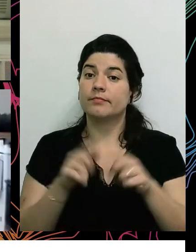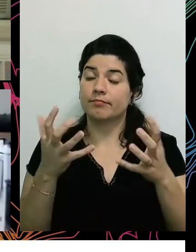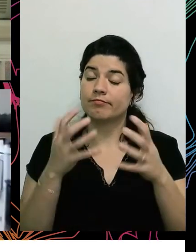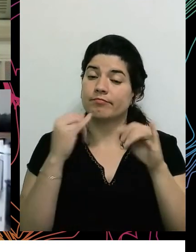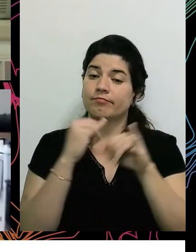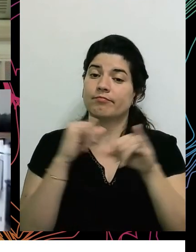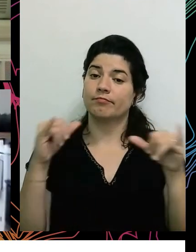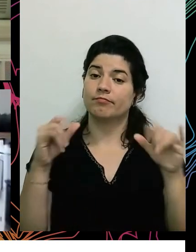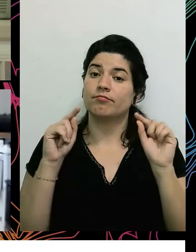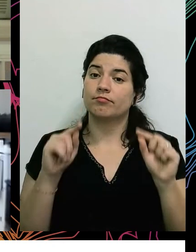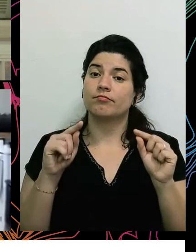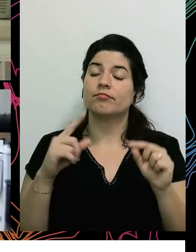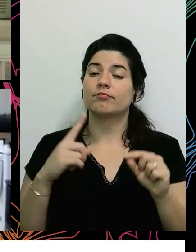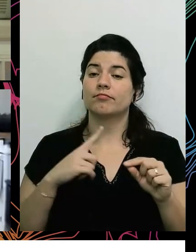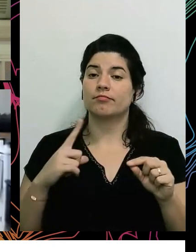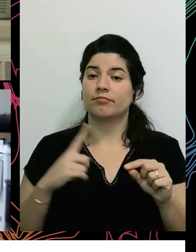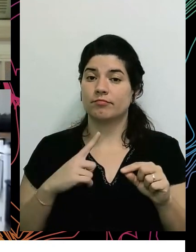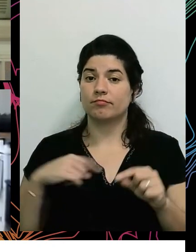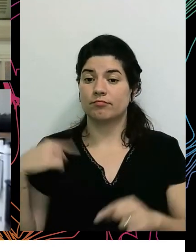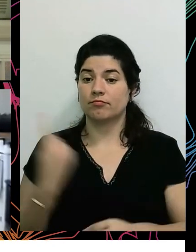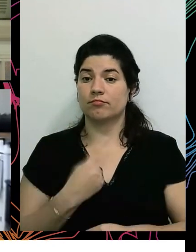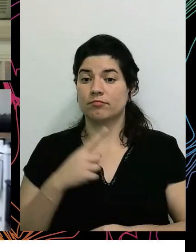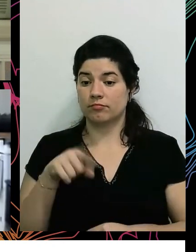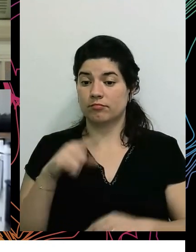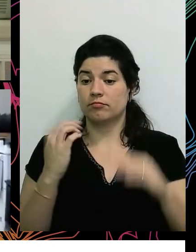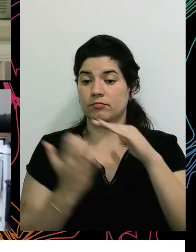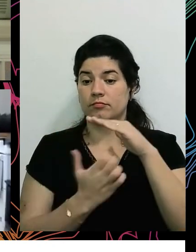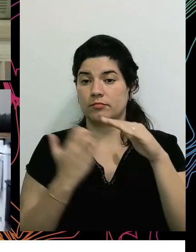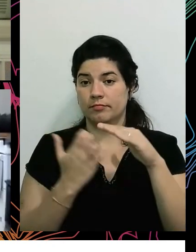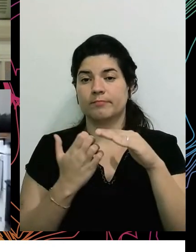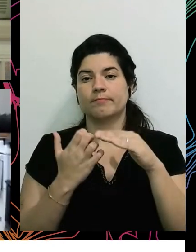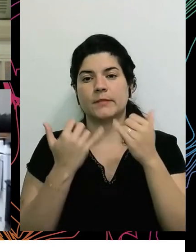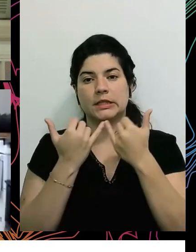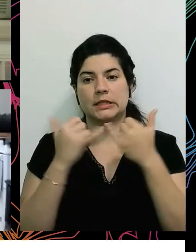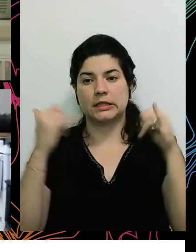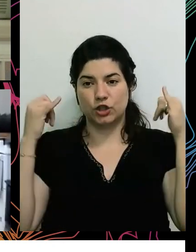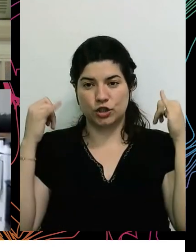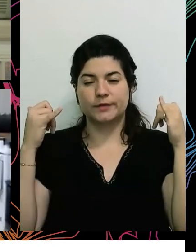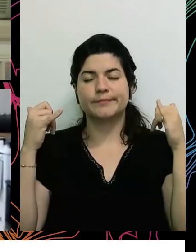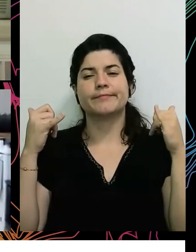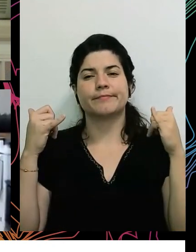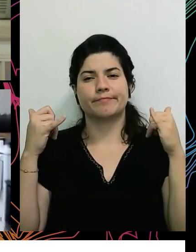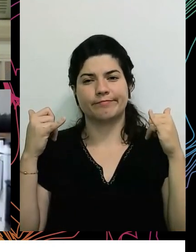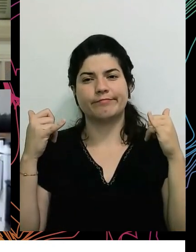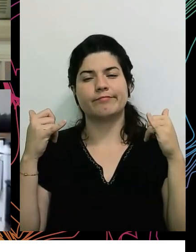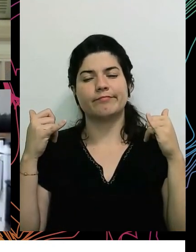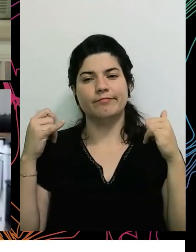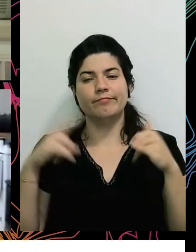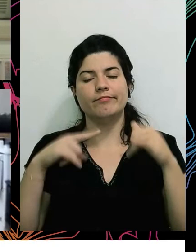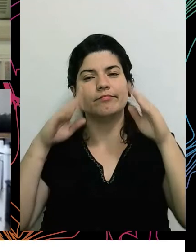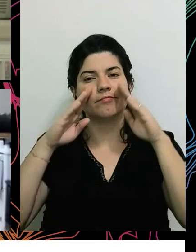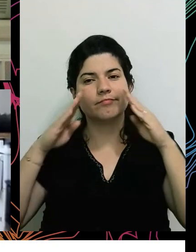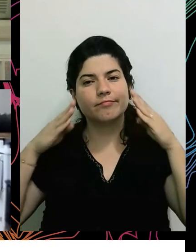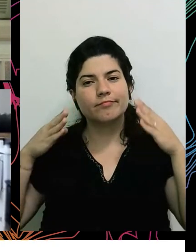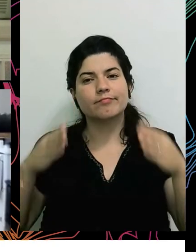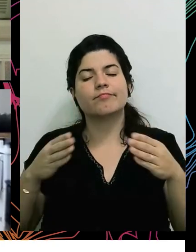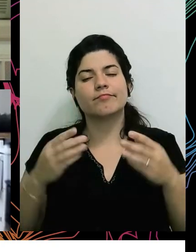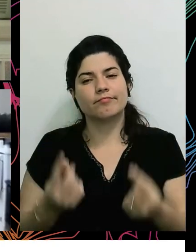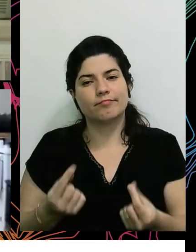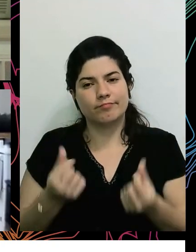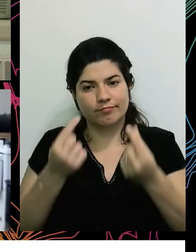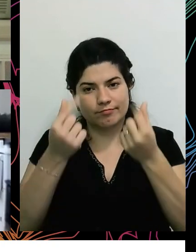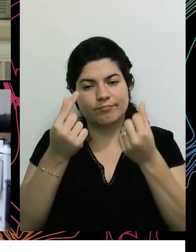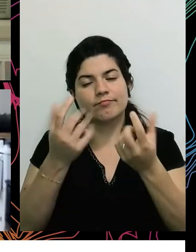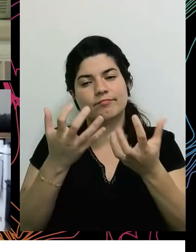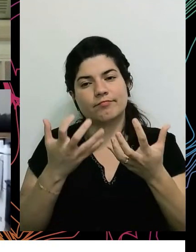grande dilema que temos, que como empresa de energia, como todas as empresas de energia, estamos focados na rentabilidade, mas